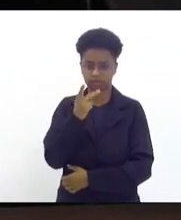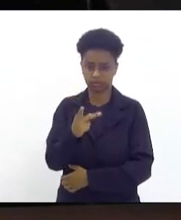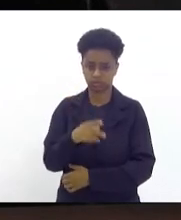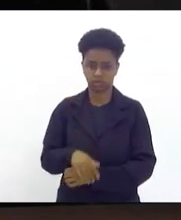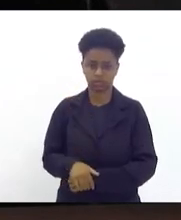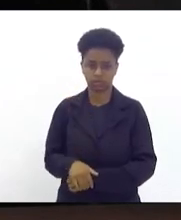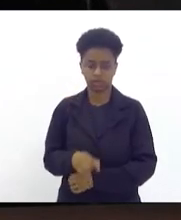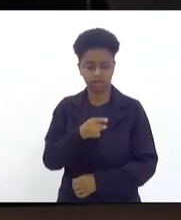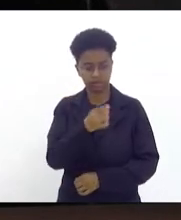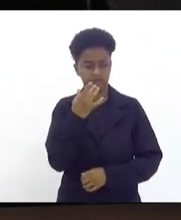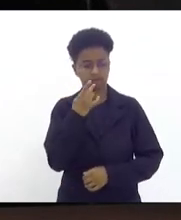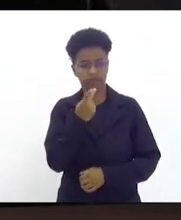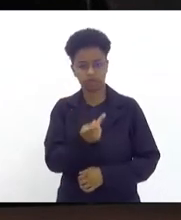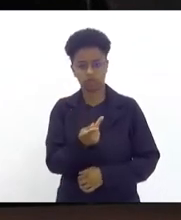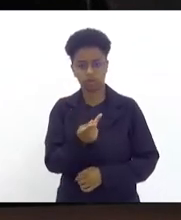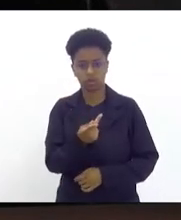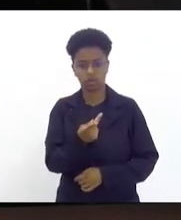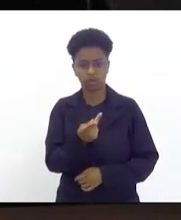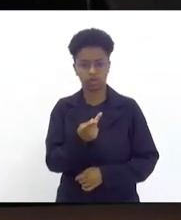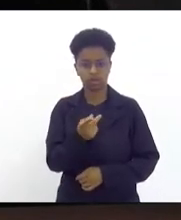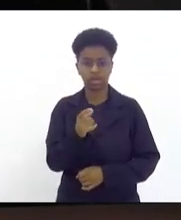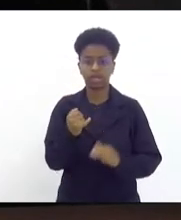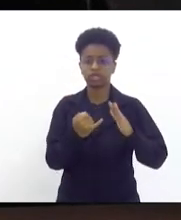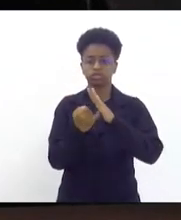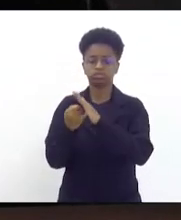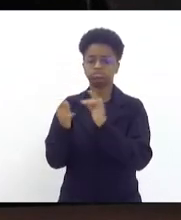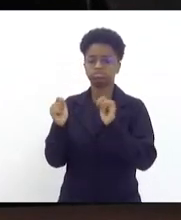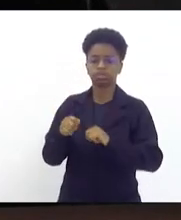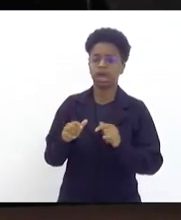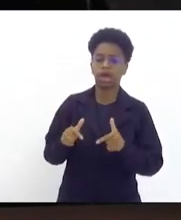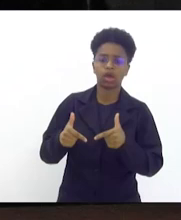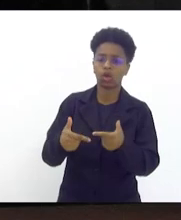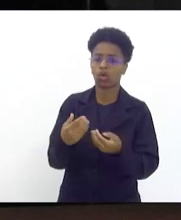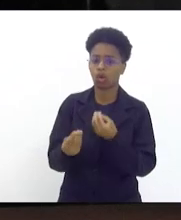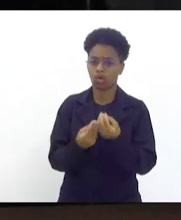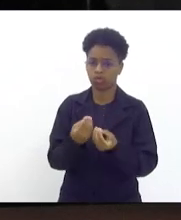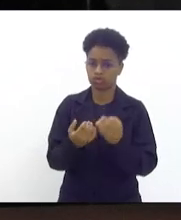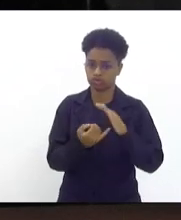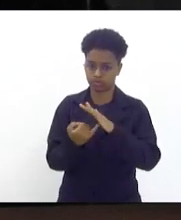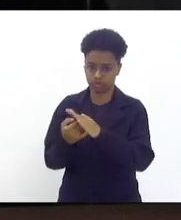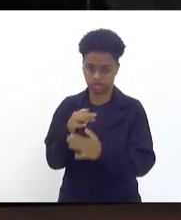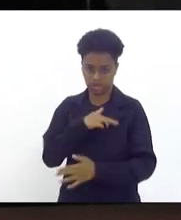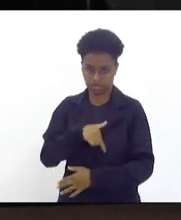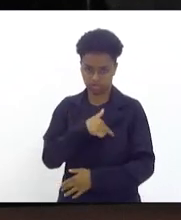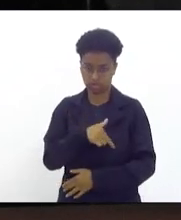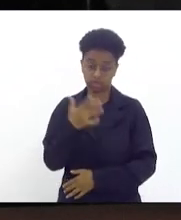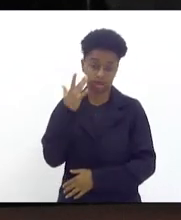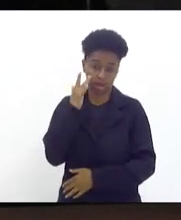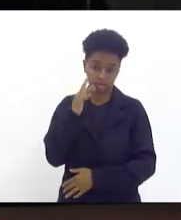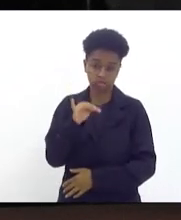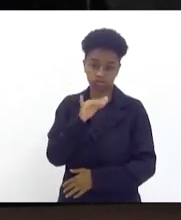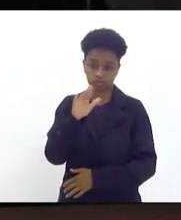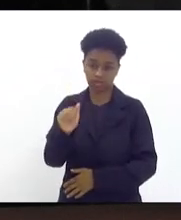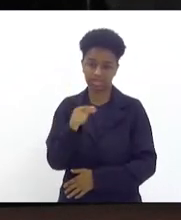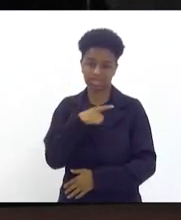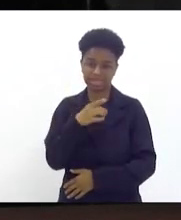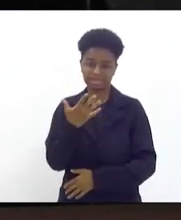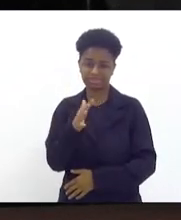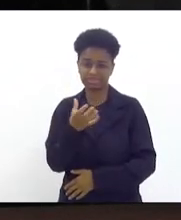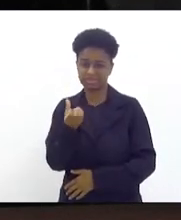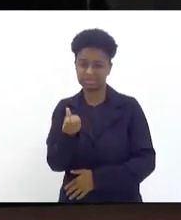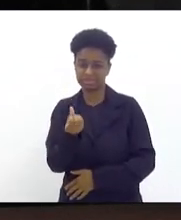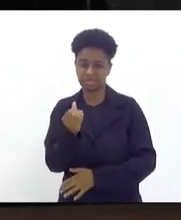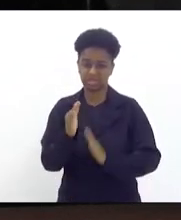que ele falou aqui do que que podem fazer as instituições religiosas né acho que na Tijuca a gente tem seis ou sete